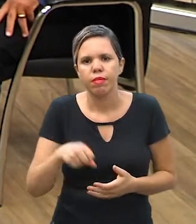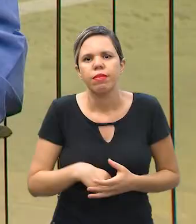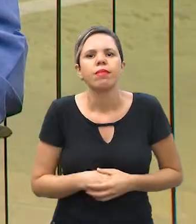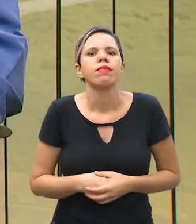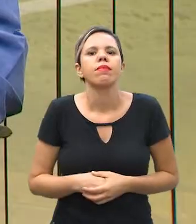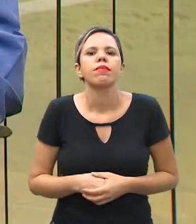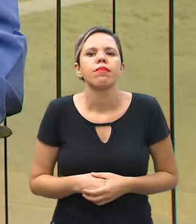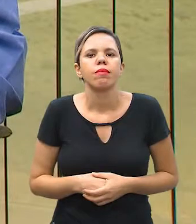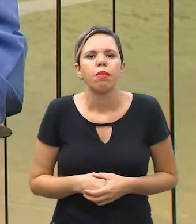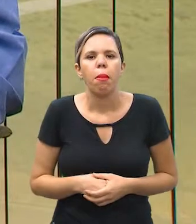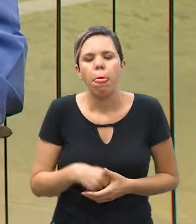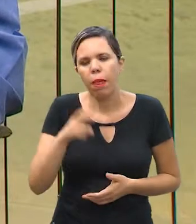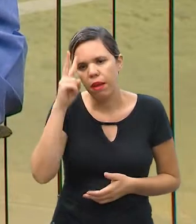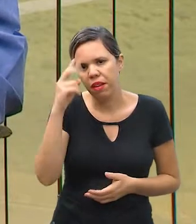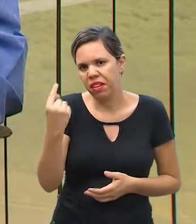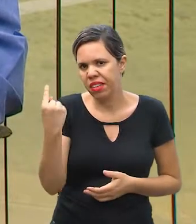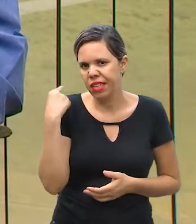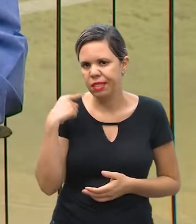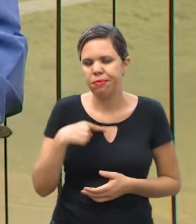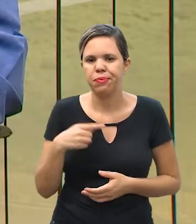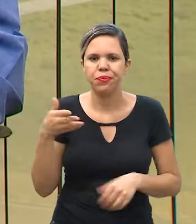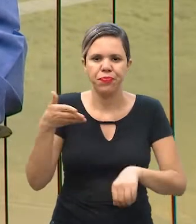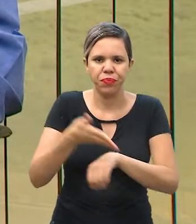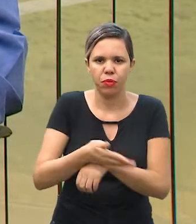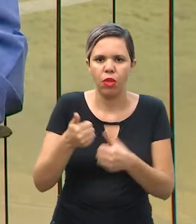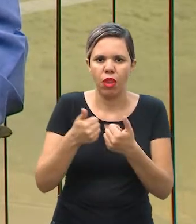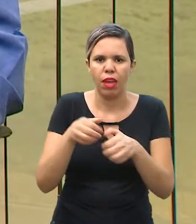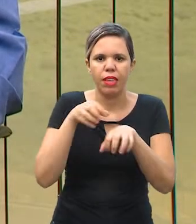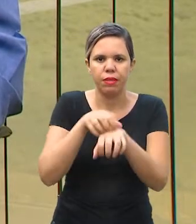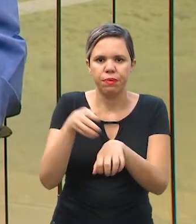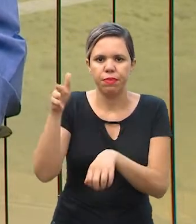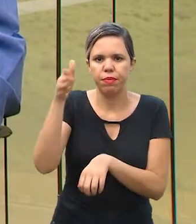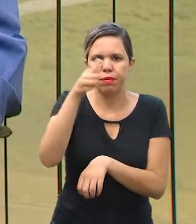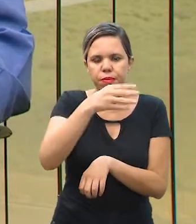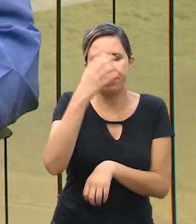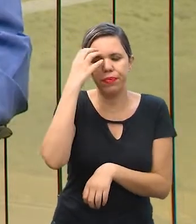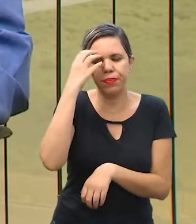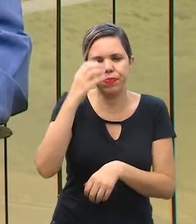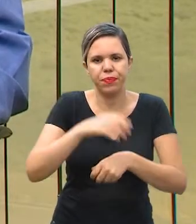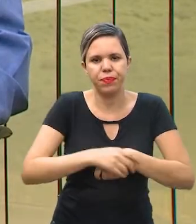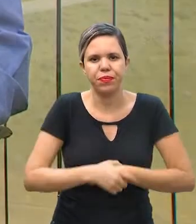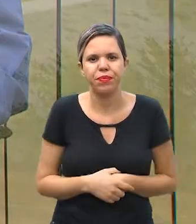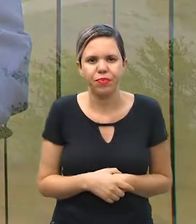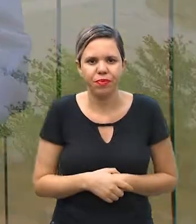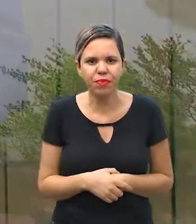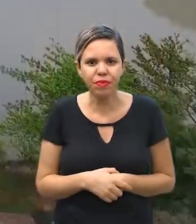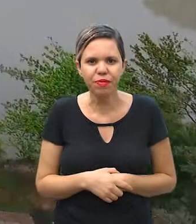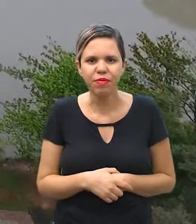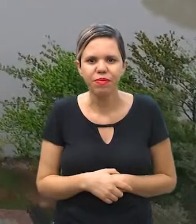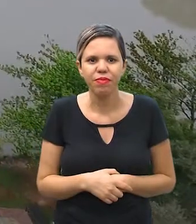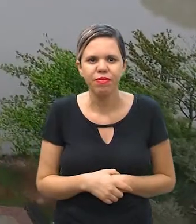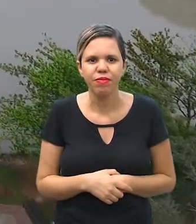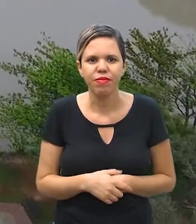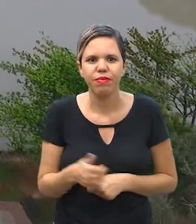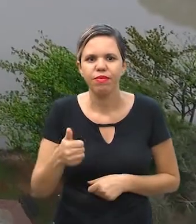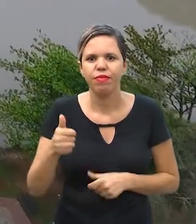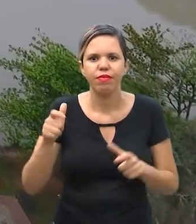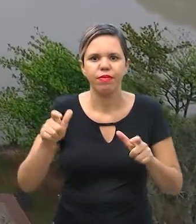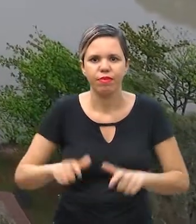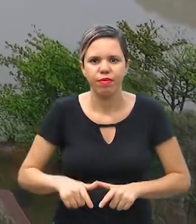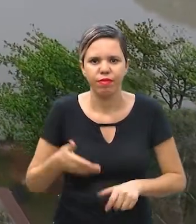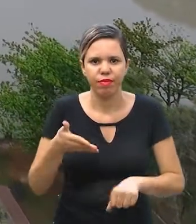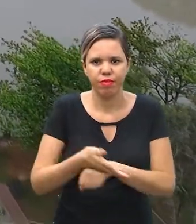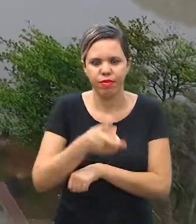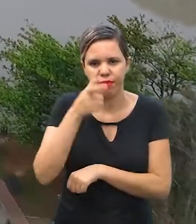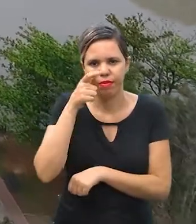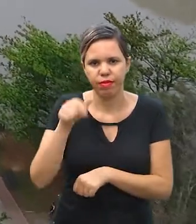Sim, eu lembro que nós pegamos o ônibus e andamos, né? Fomos à Lagoa do Taquaral, primeiro ponto turístico